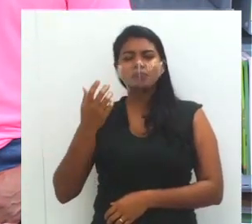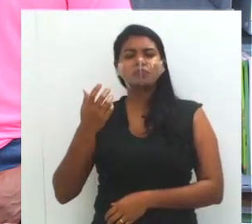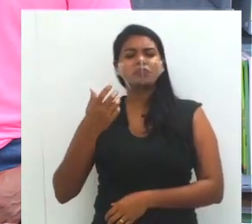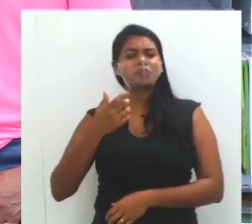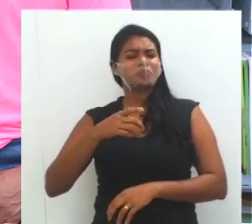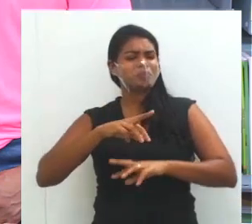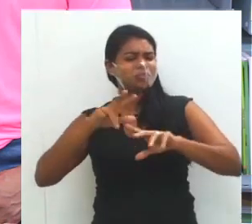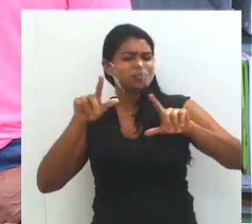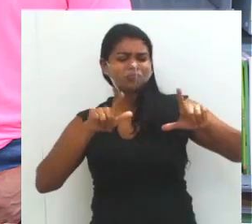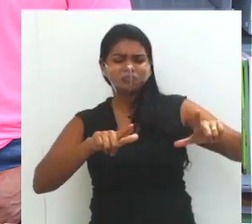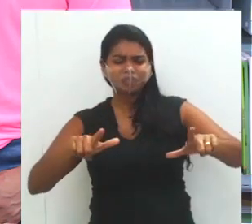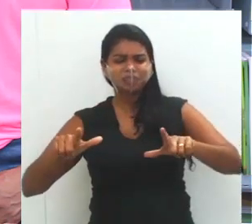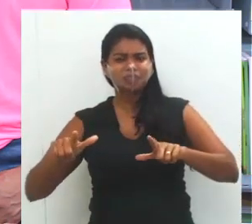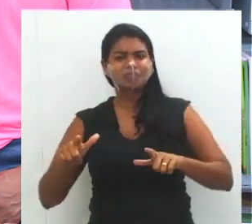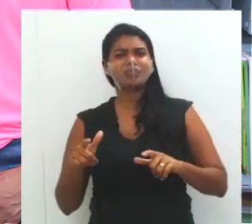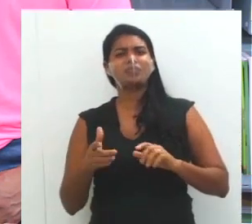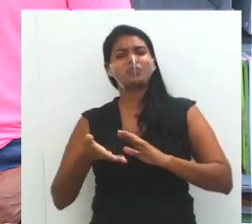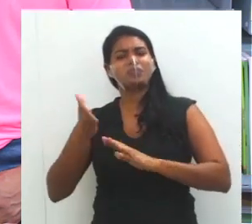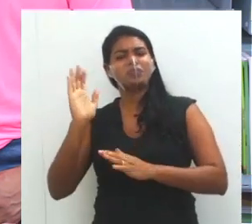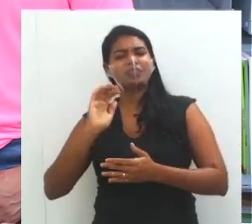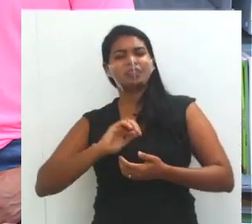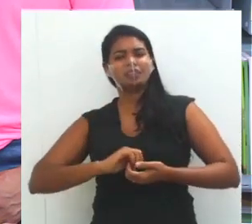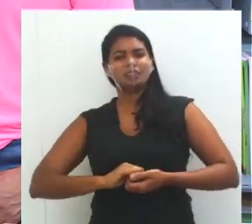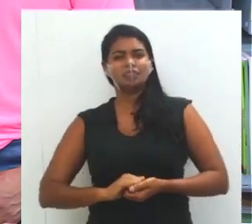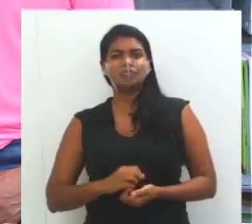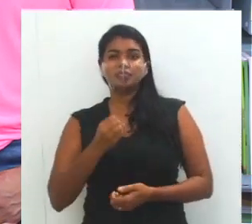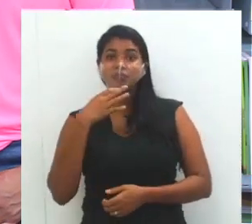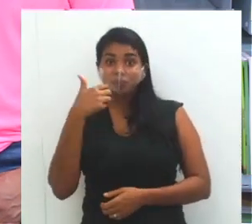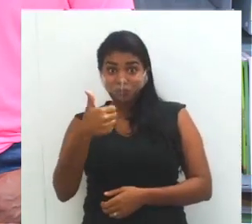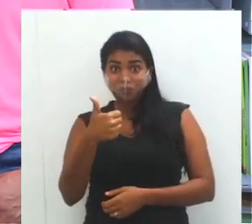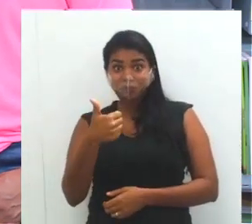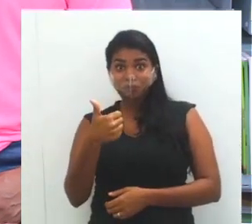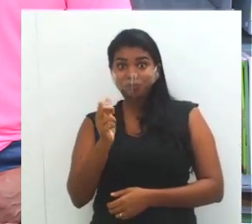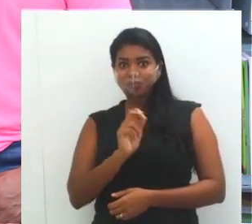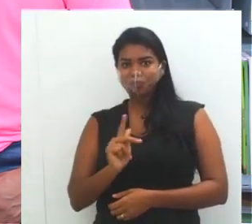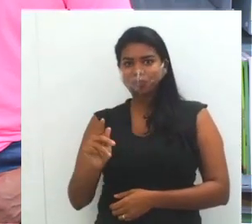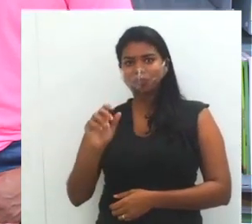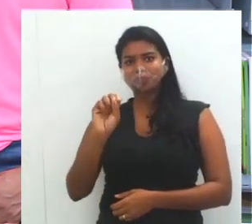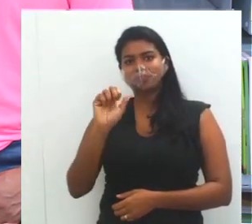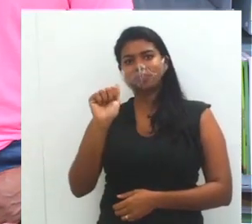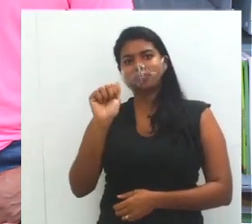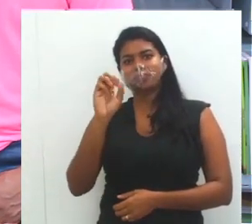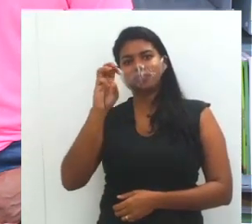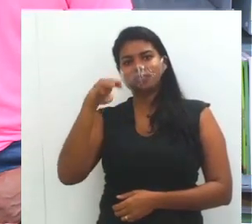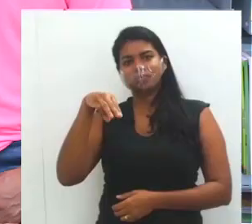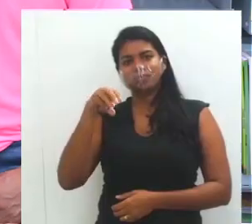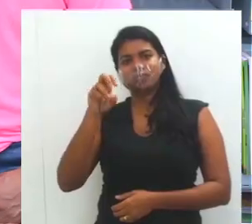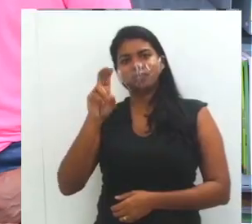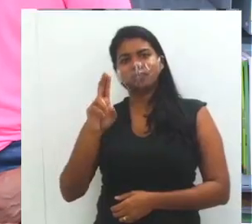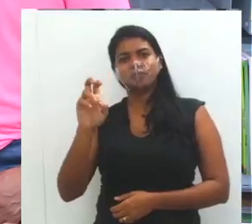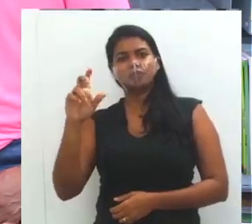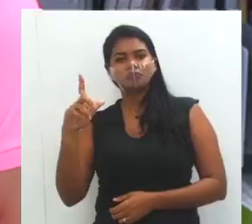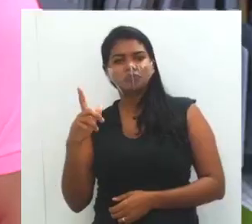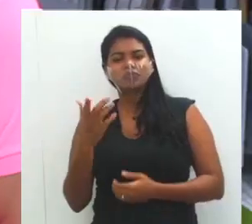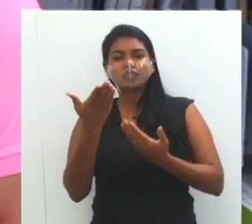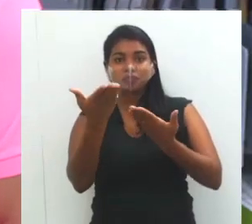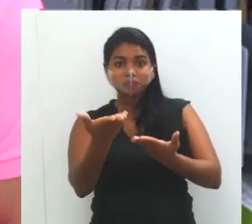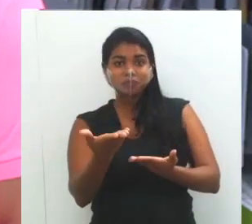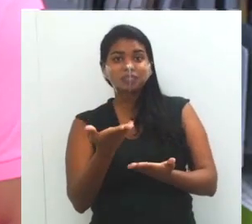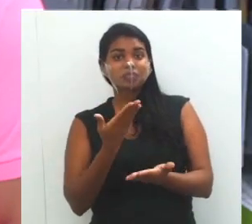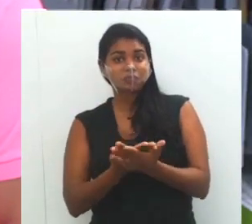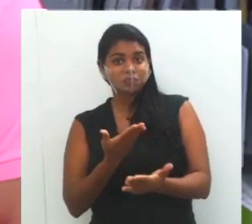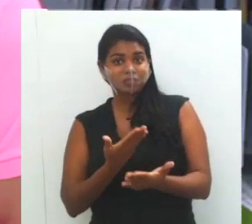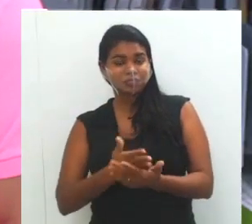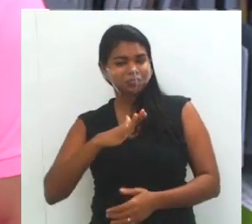música a tantos lugares. Tudo bem, Samuel? Tudo bem. Então vamos lá aqui, né? É verdade. Alô, estudante, espero que